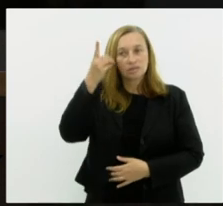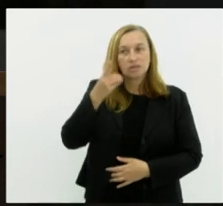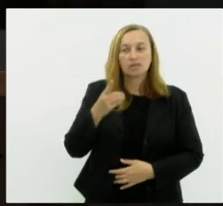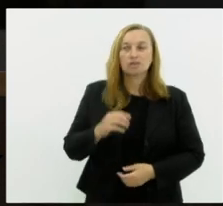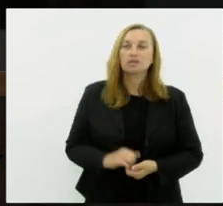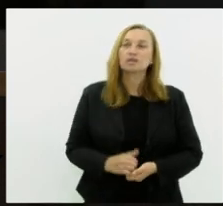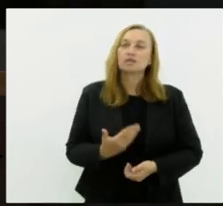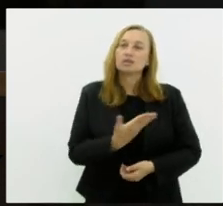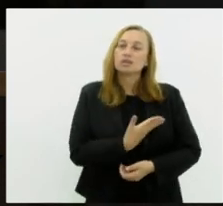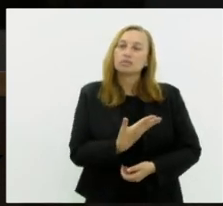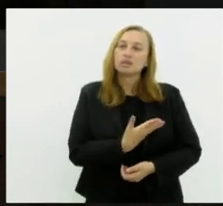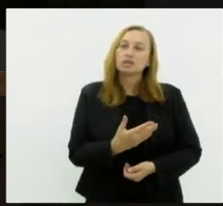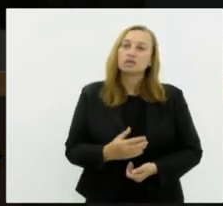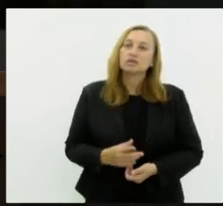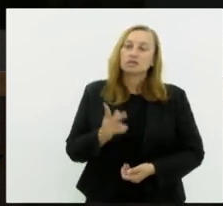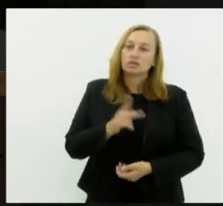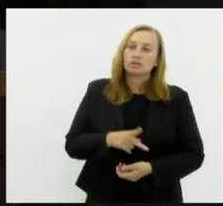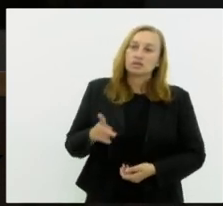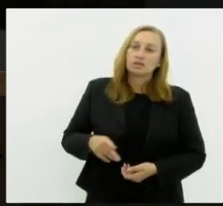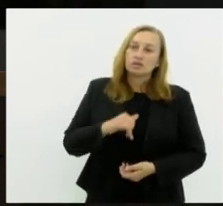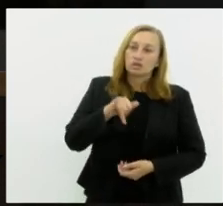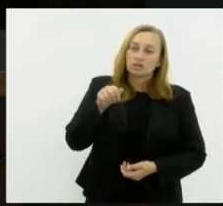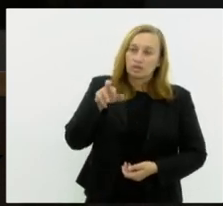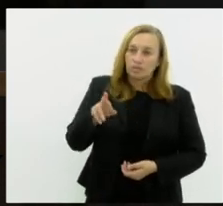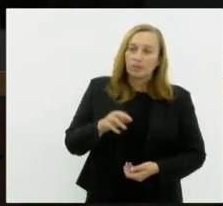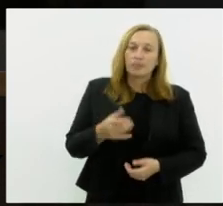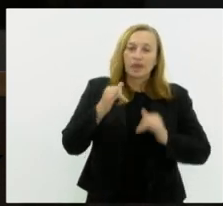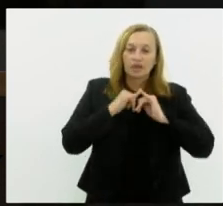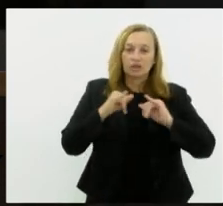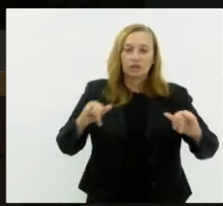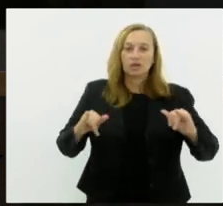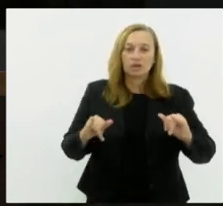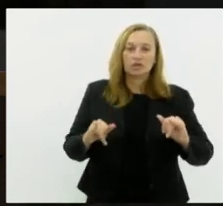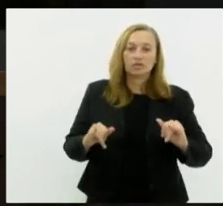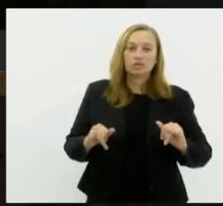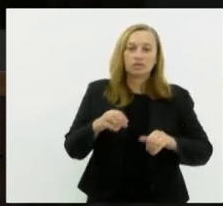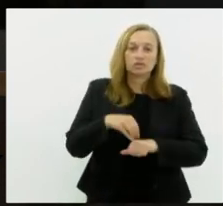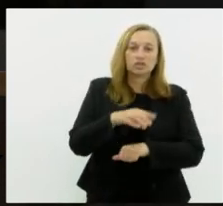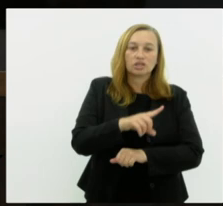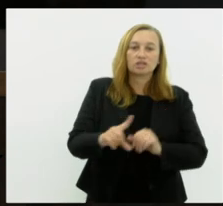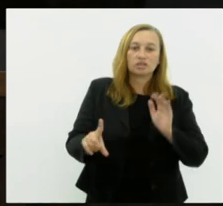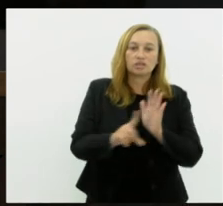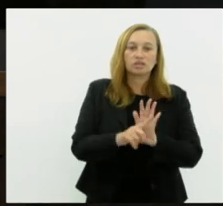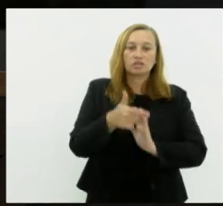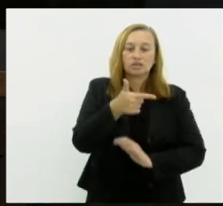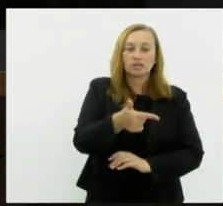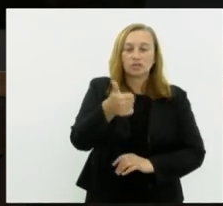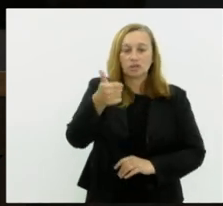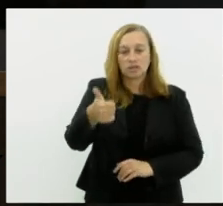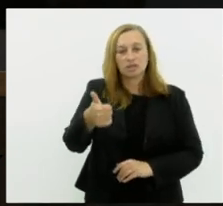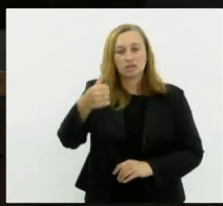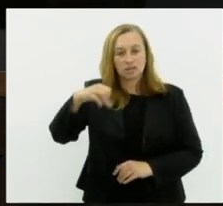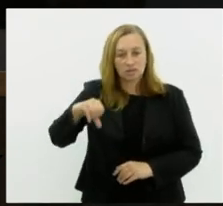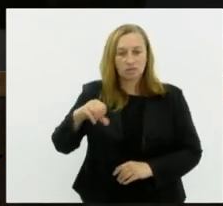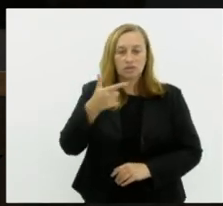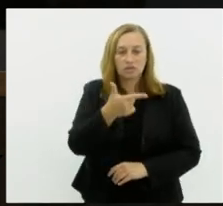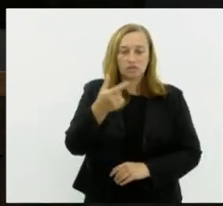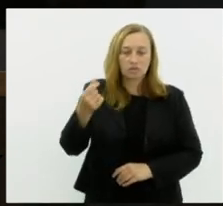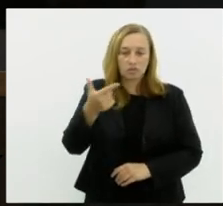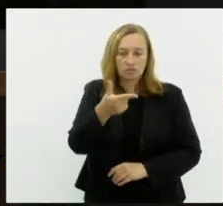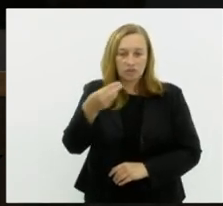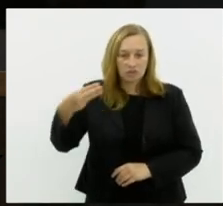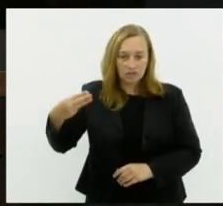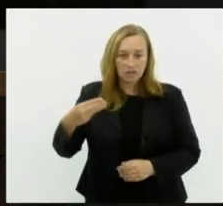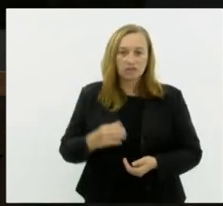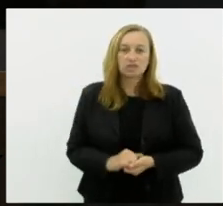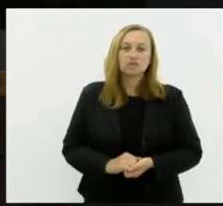nobre colega, deputado professor Josemar. Anuncio, indicação legislativa número 219